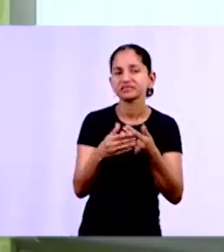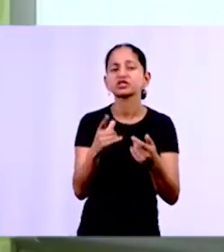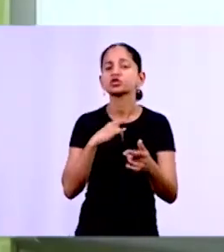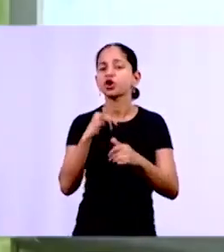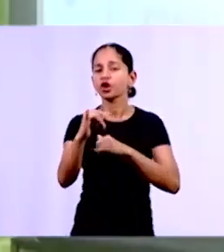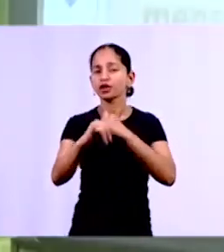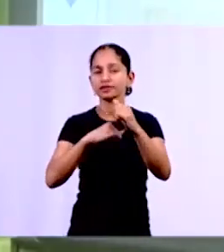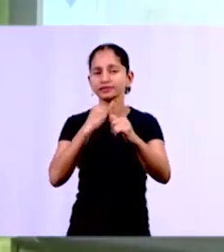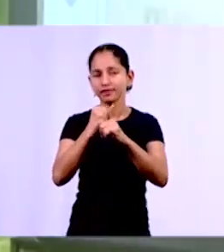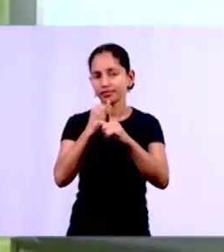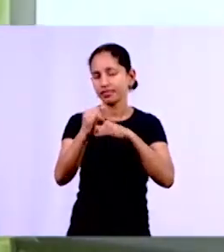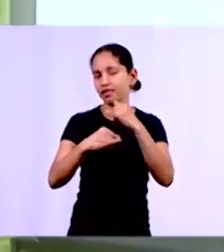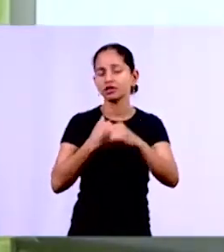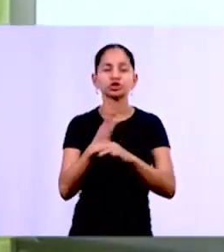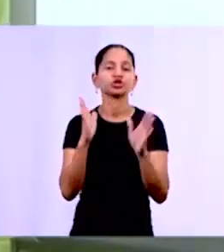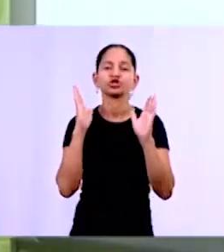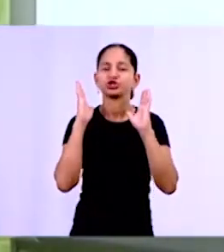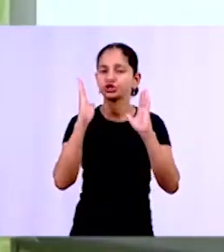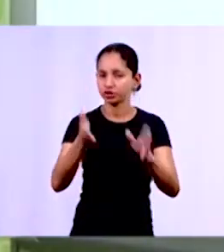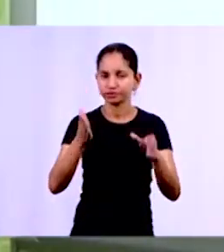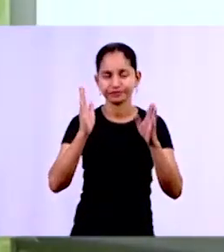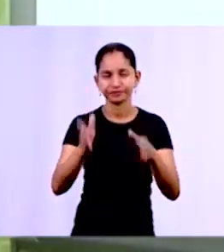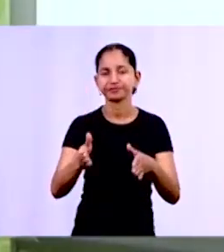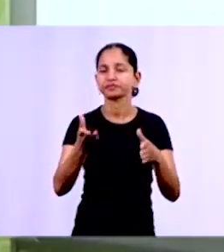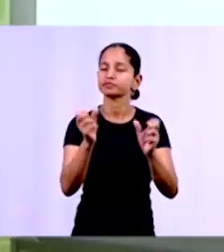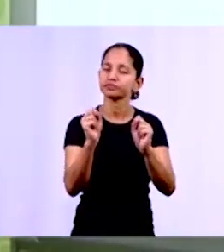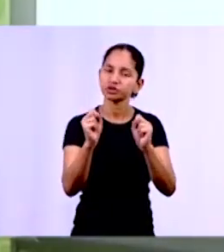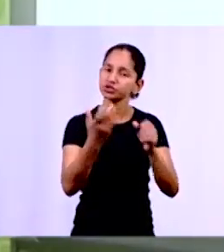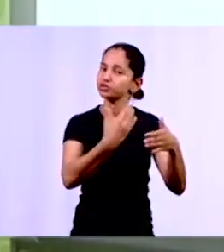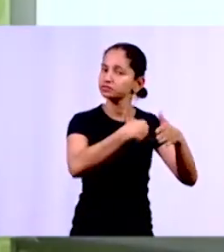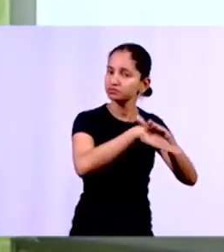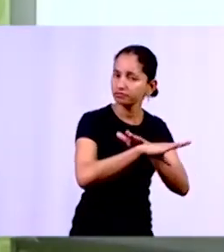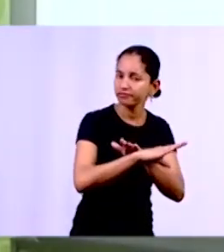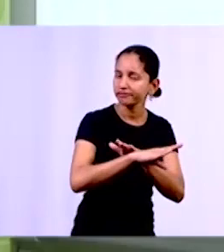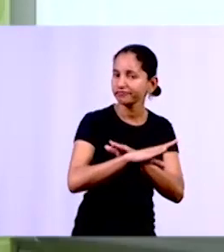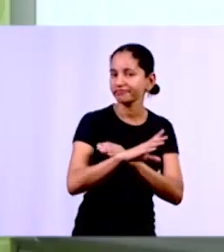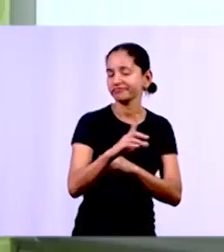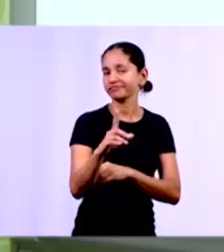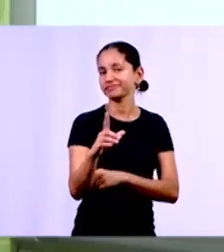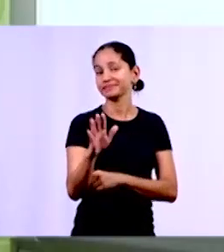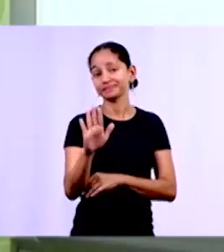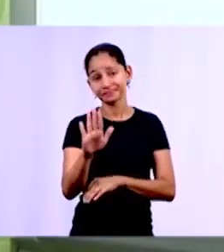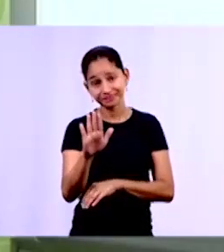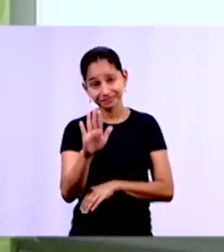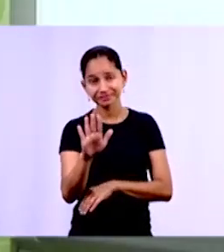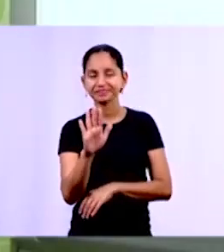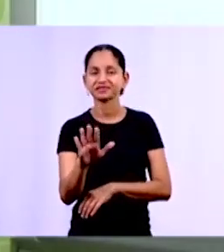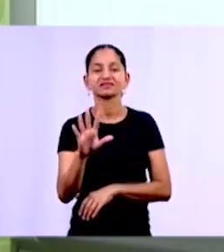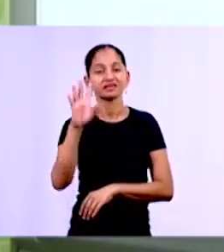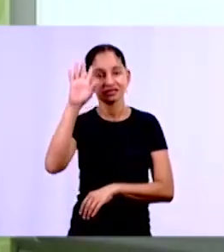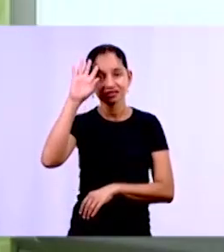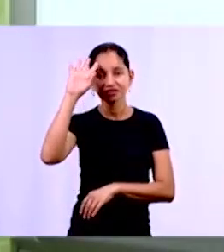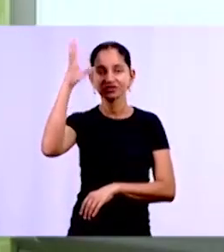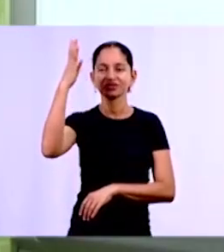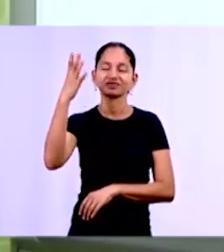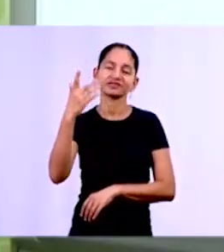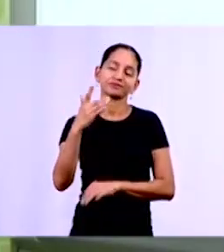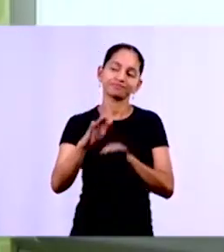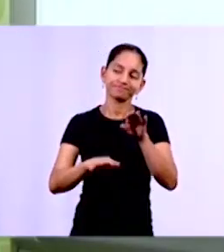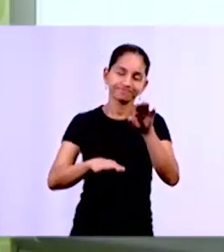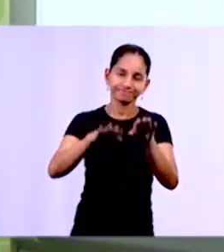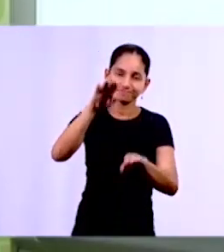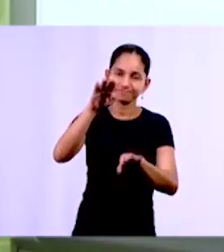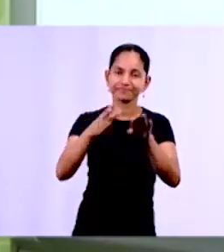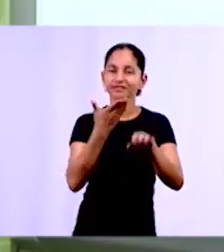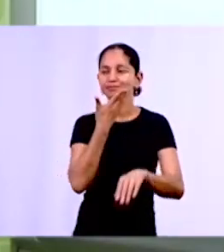internet. Pronto, minha empresa já está informatizada. Gente, Essa solução hoje já foi provada que